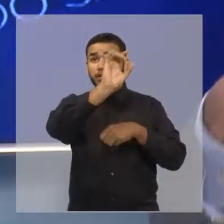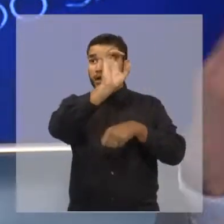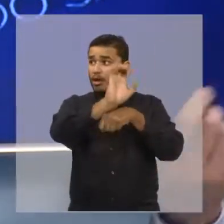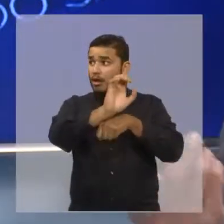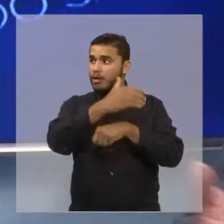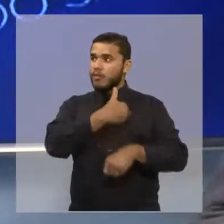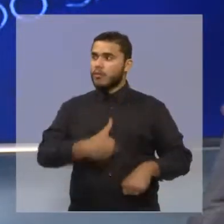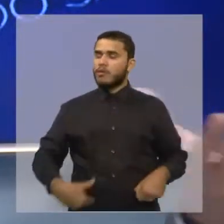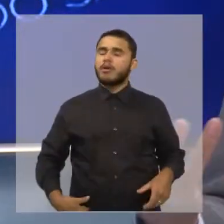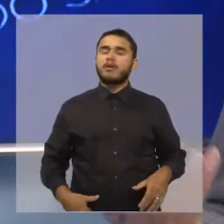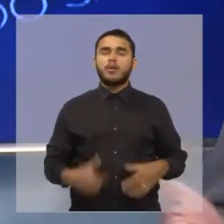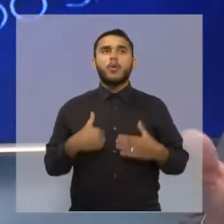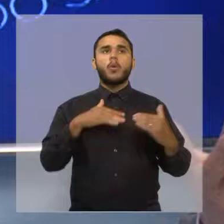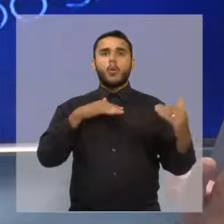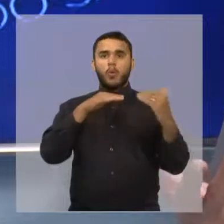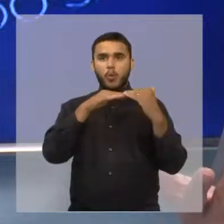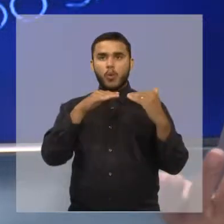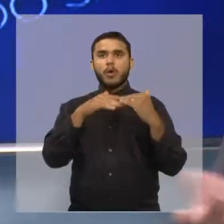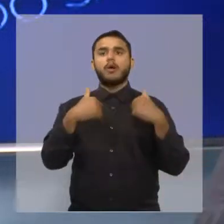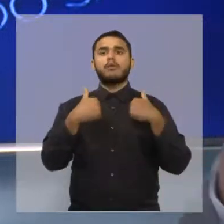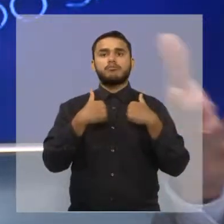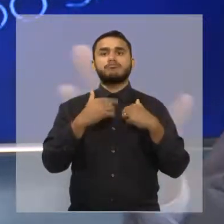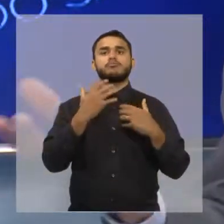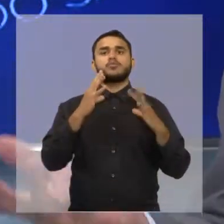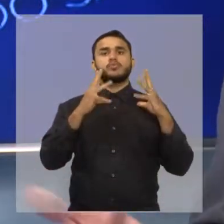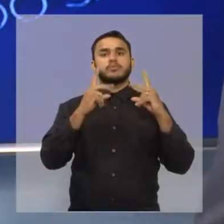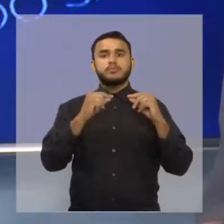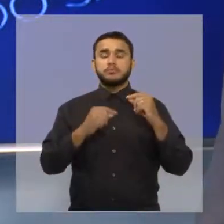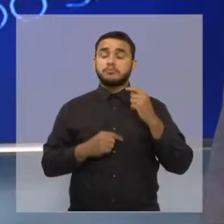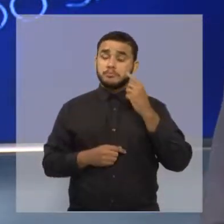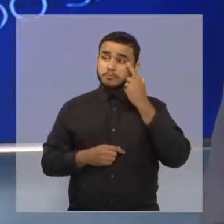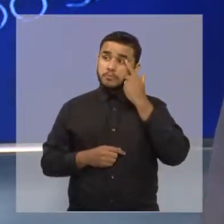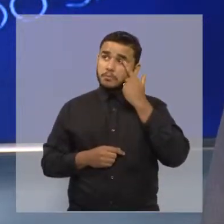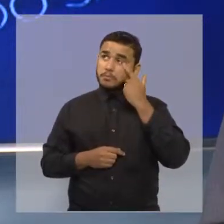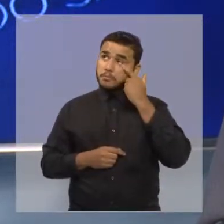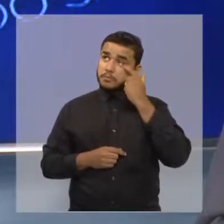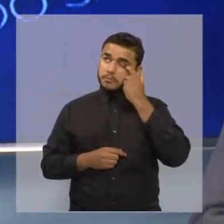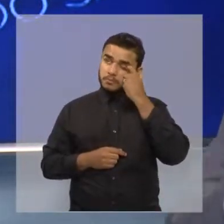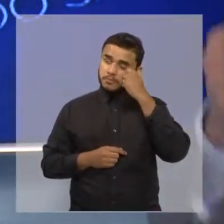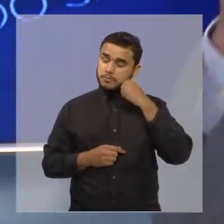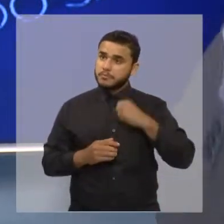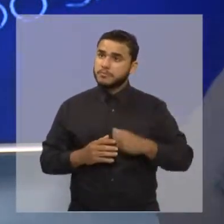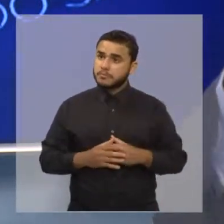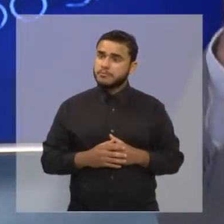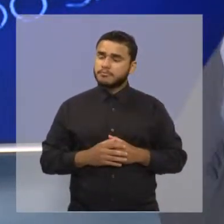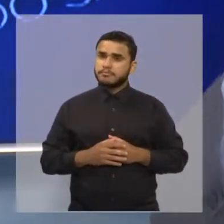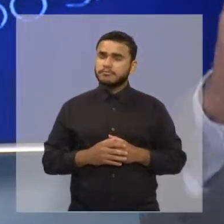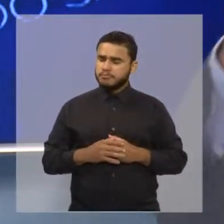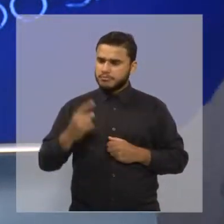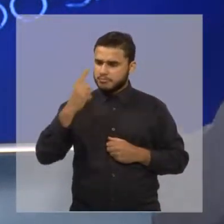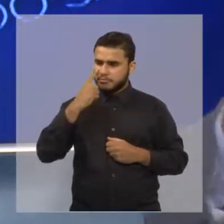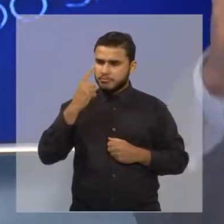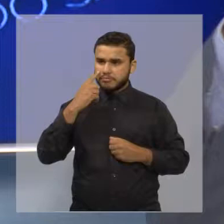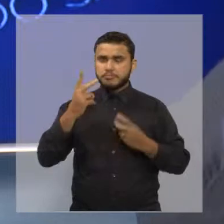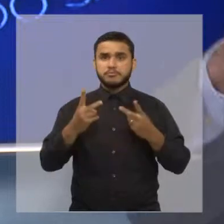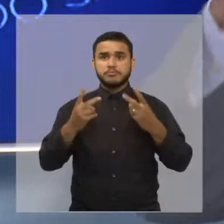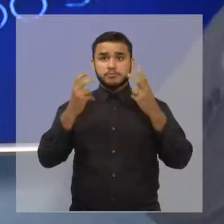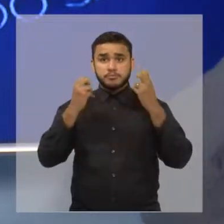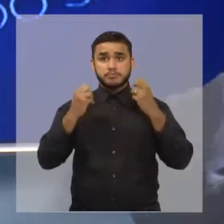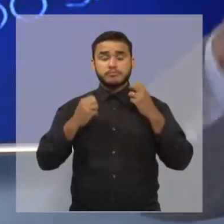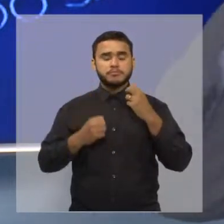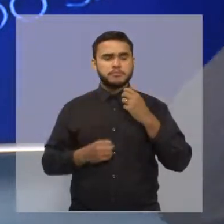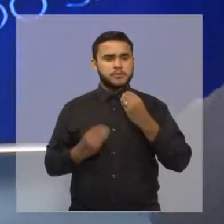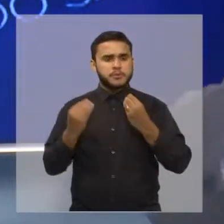governador concordar comigo, com o meu governo, que em outras palavras foi isso que ele quis dizer. Esse está caracterizado,